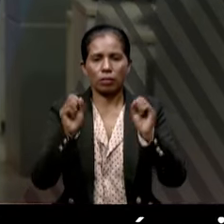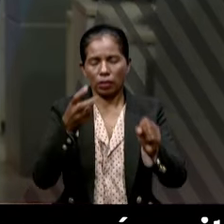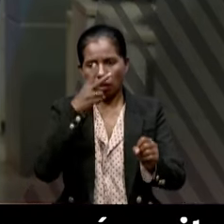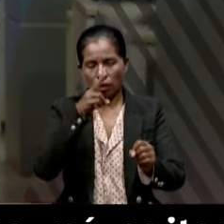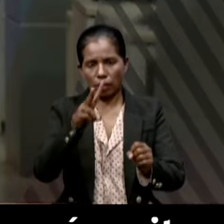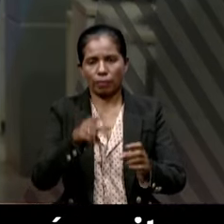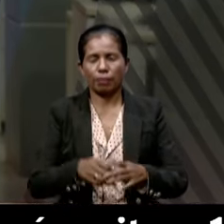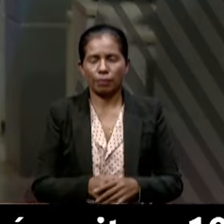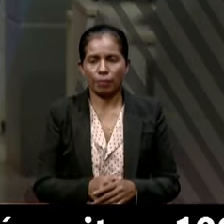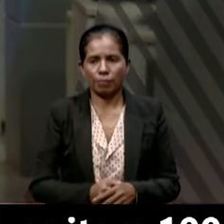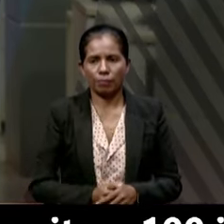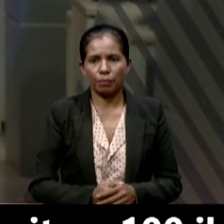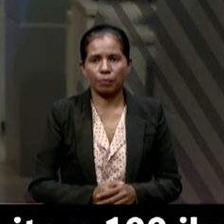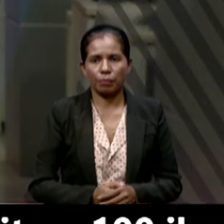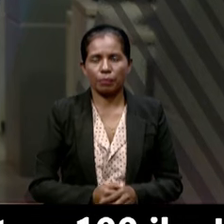resolve.